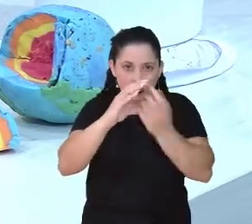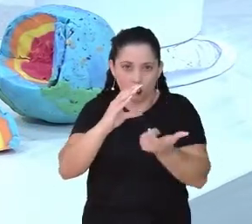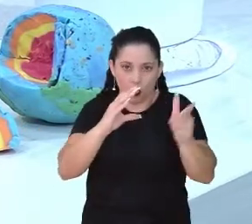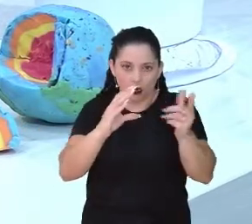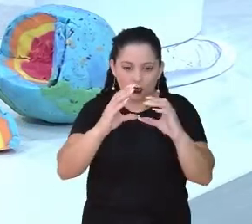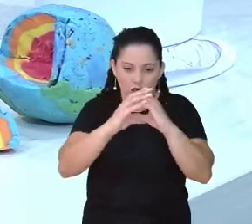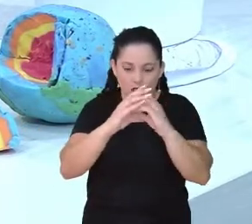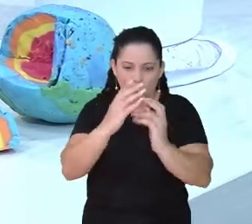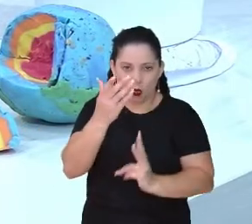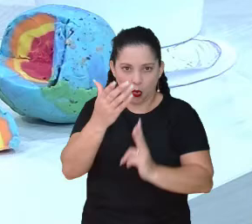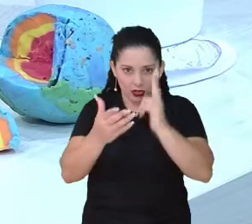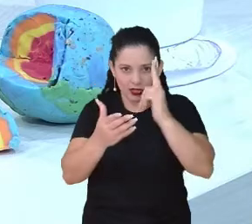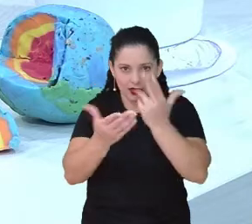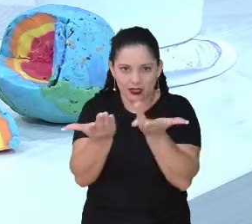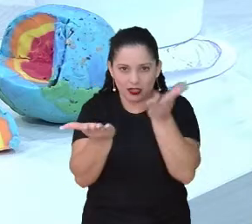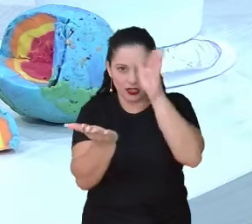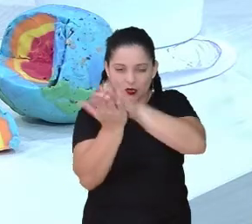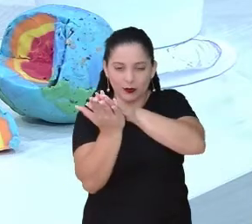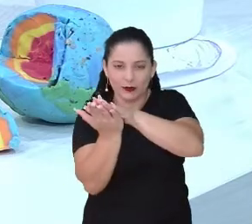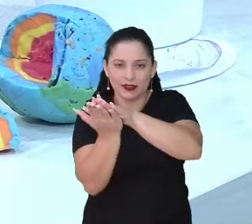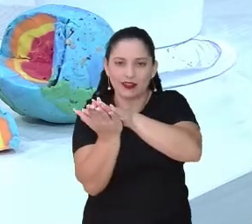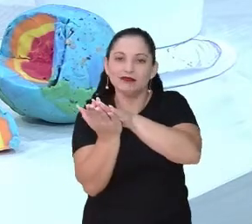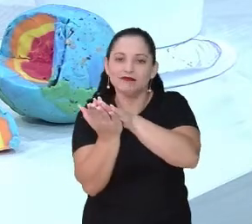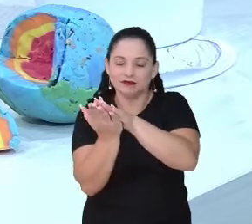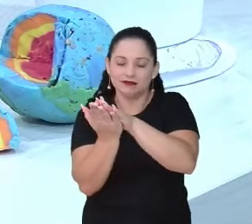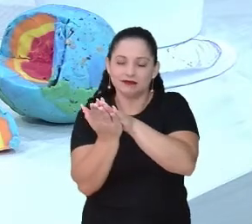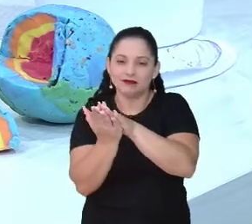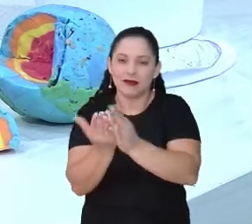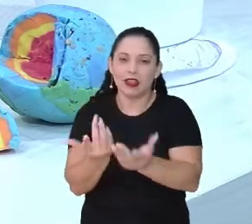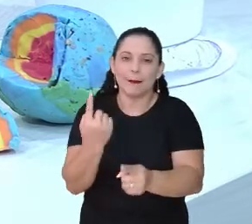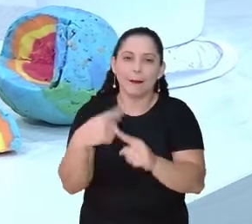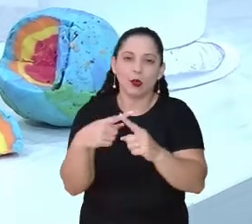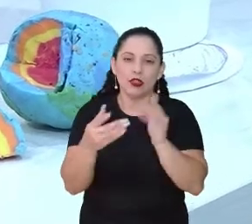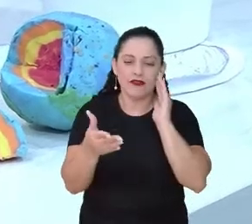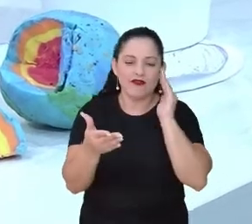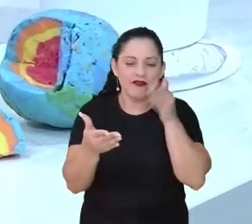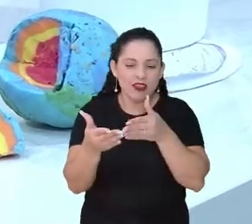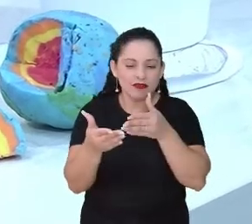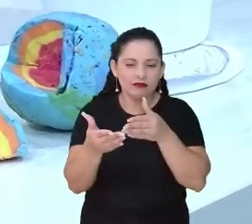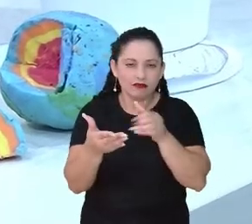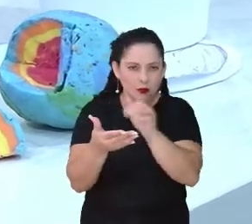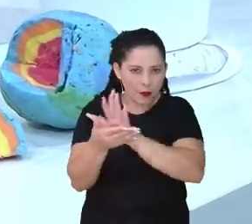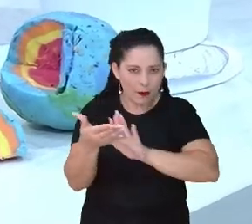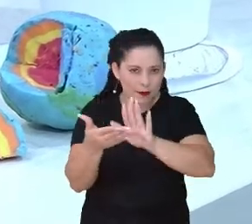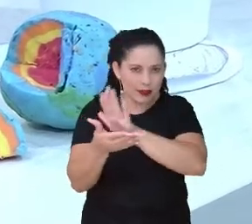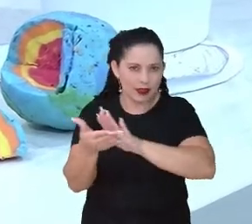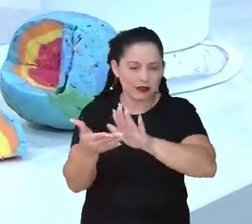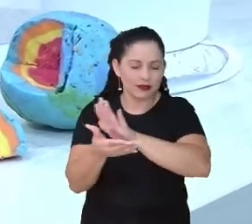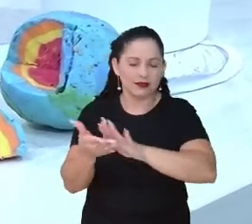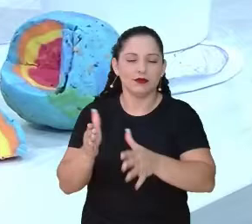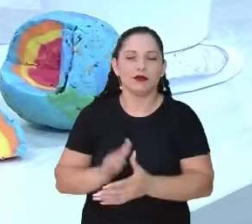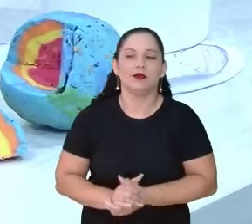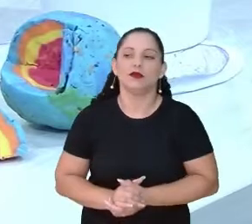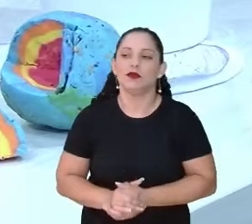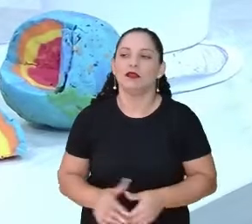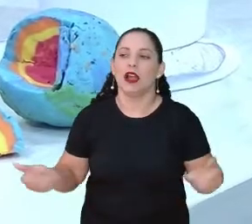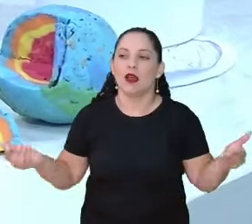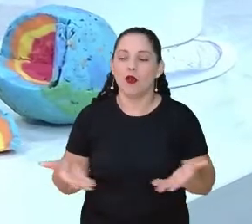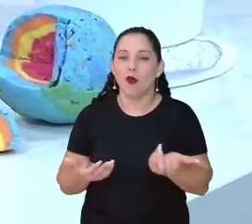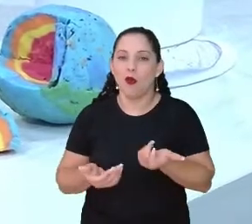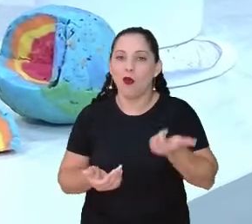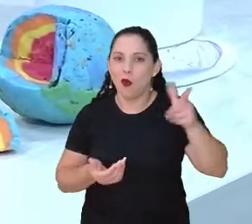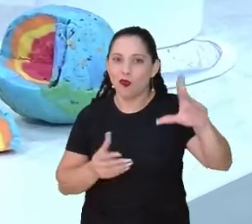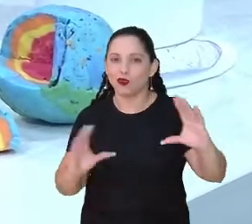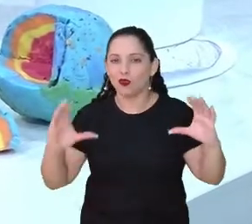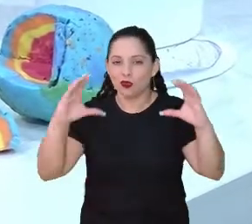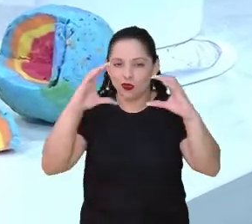também, mais uma vez, com o objetivo de ver o meio. Ok. O que é que eu fiz? Fiz um outro,